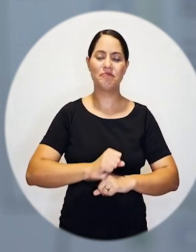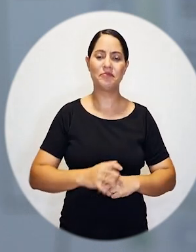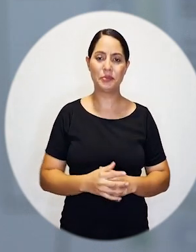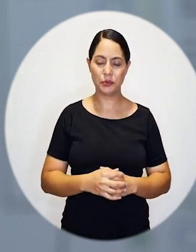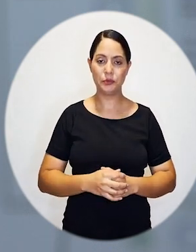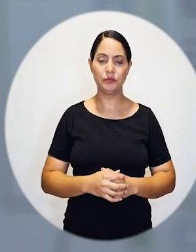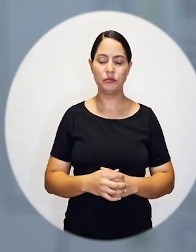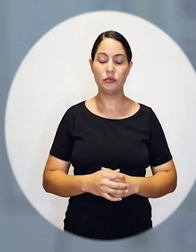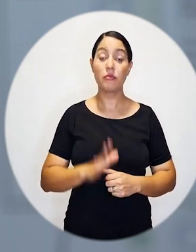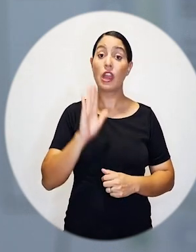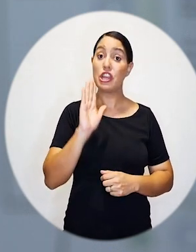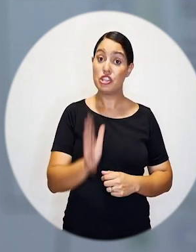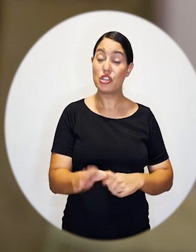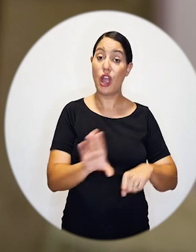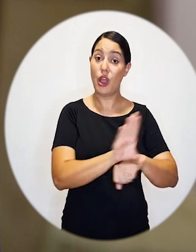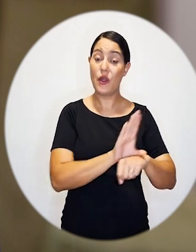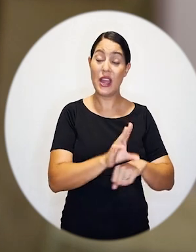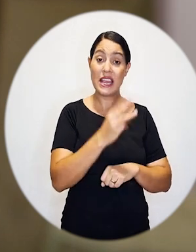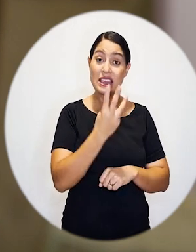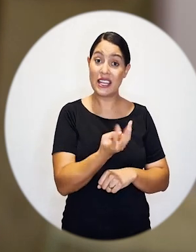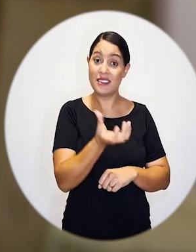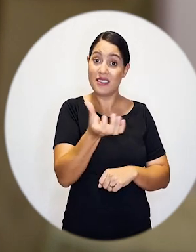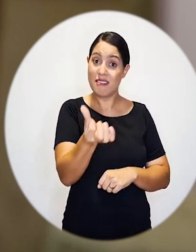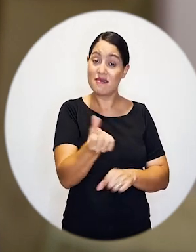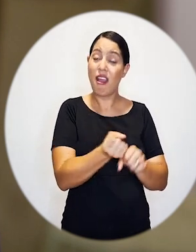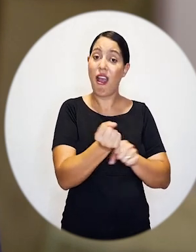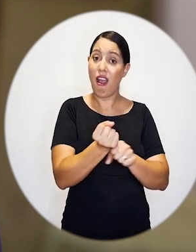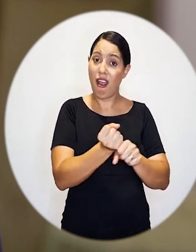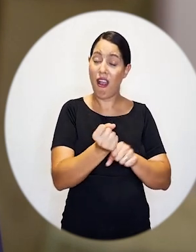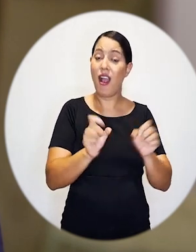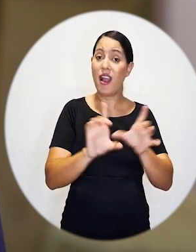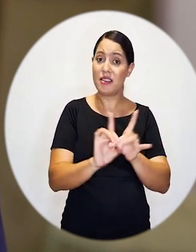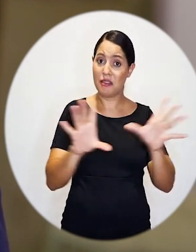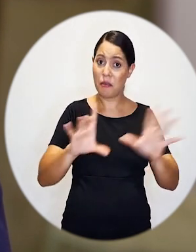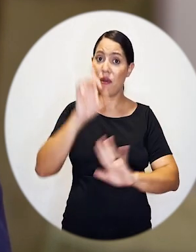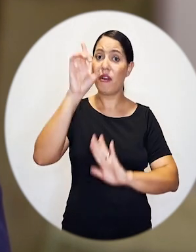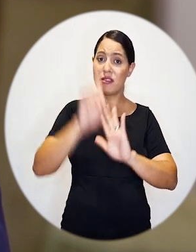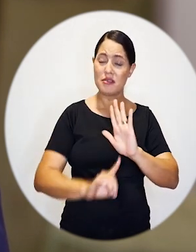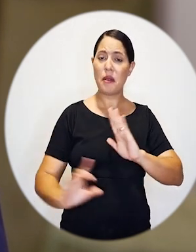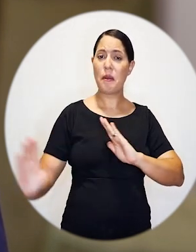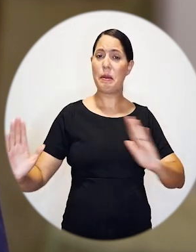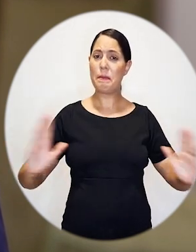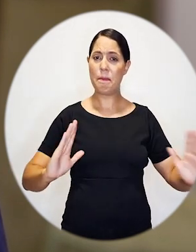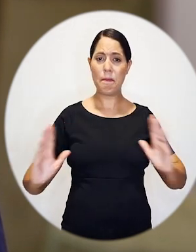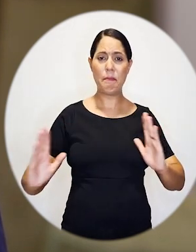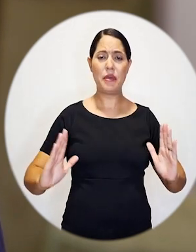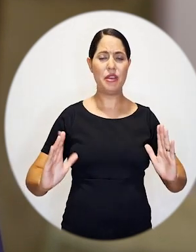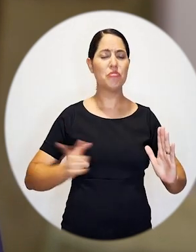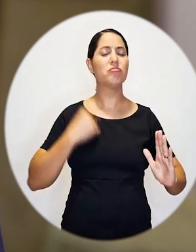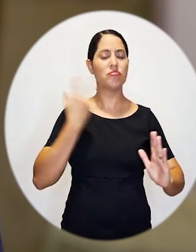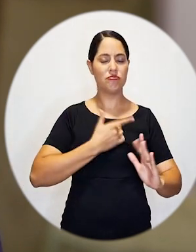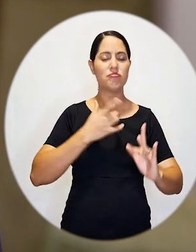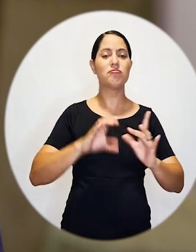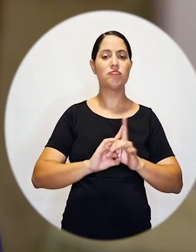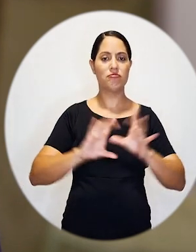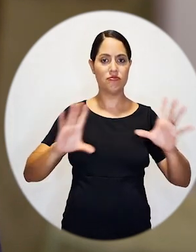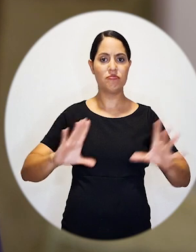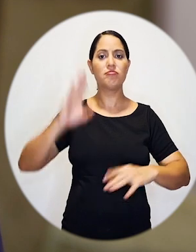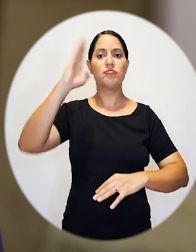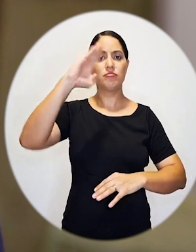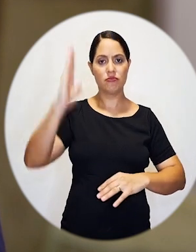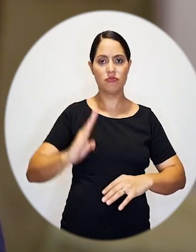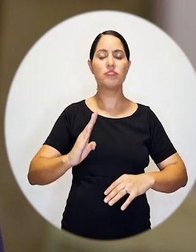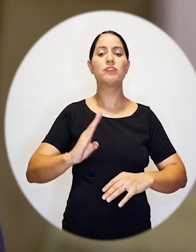em benefício de toda a sociedade. São 36 anos de democracia e Estado de Direito, o mais longo período